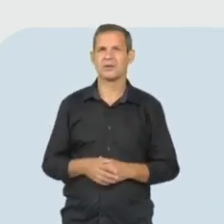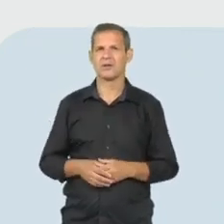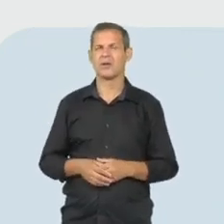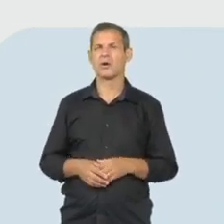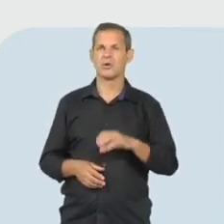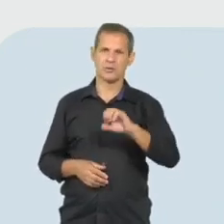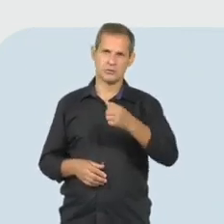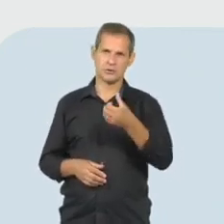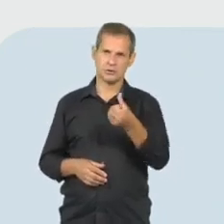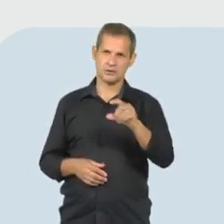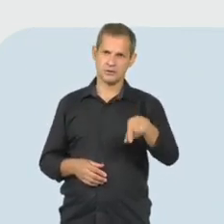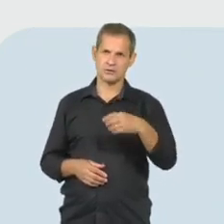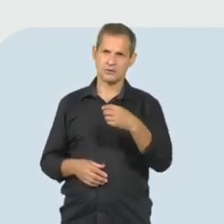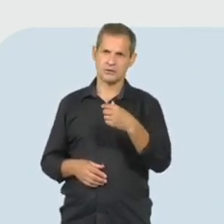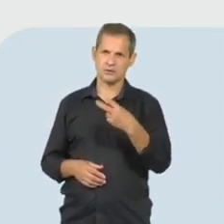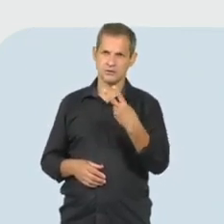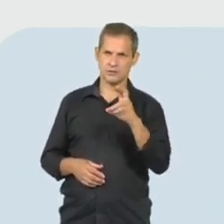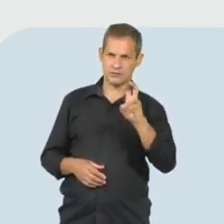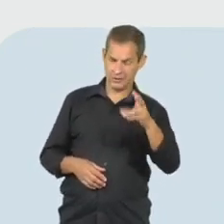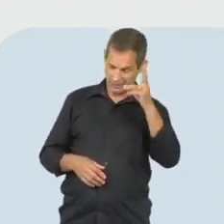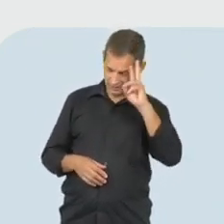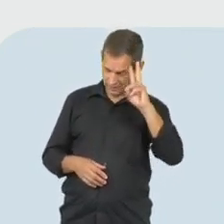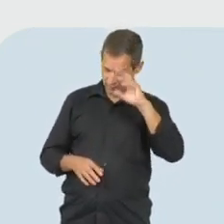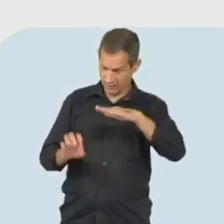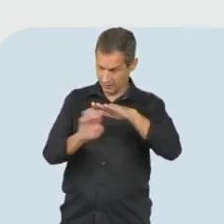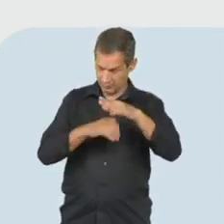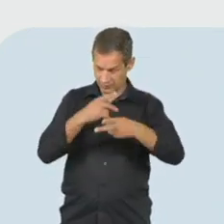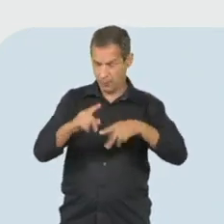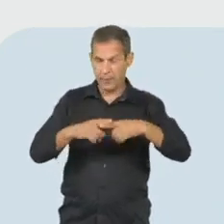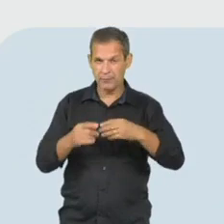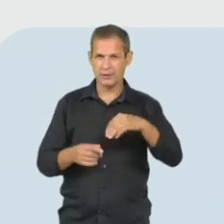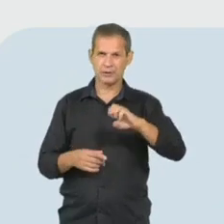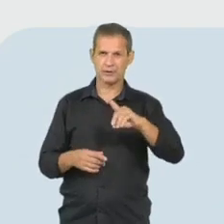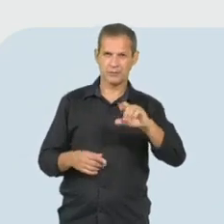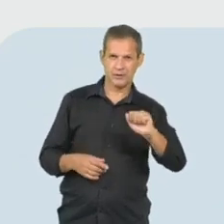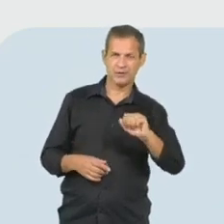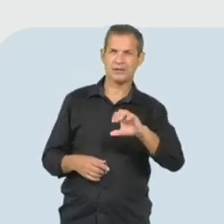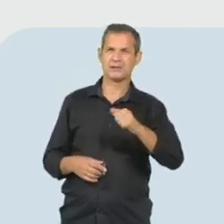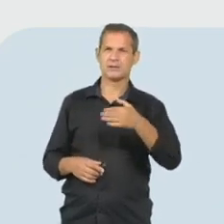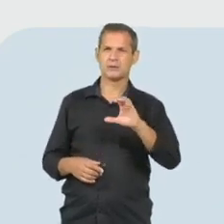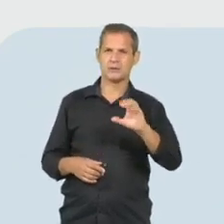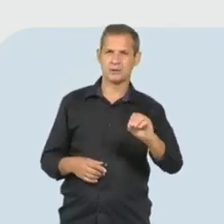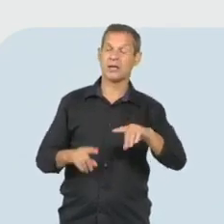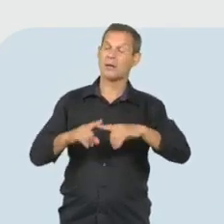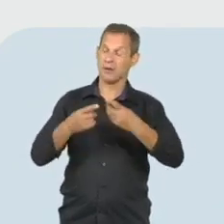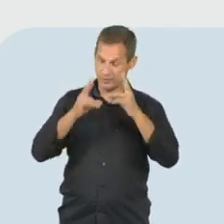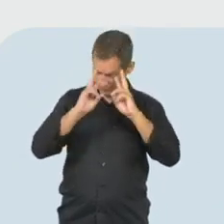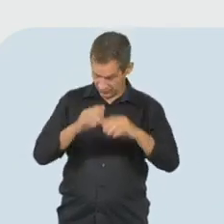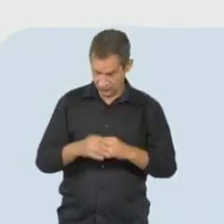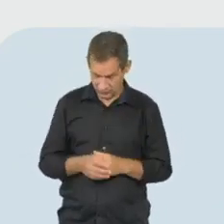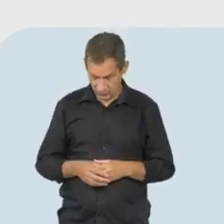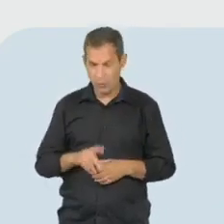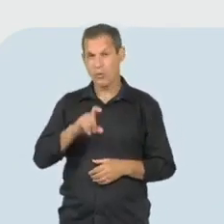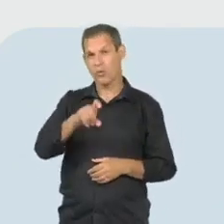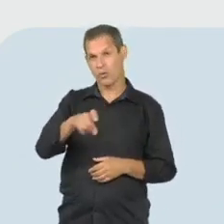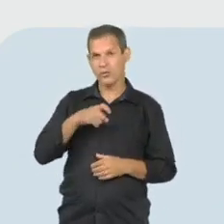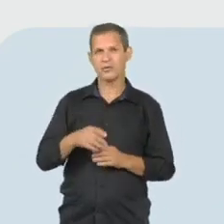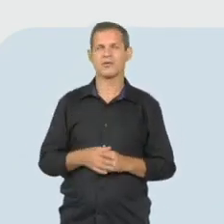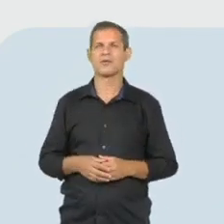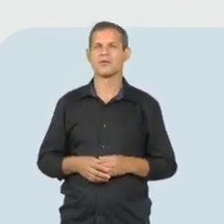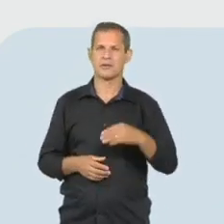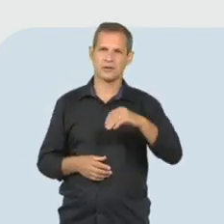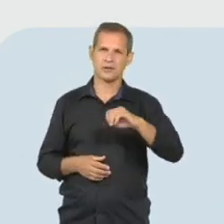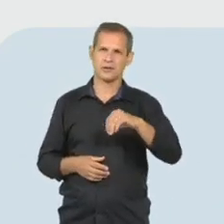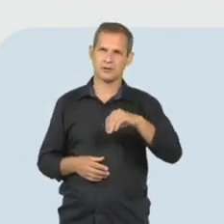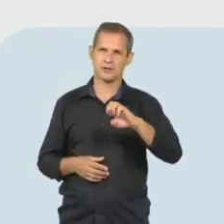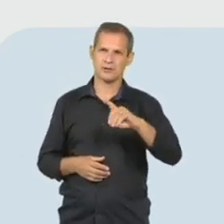de 86,25. Lembra que a empresa falou que a média ela era 80? Então olha aqui, o X, a